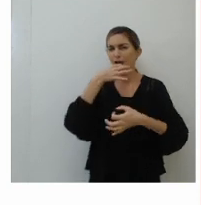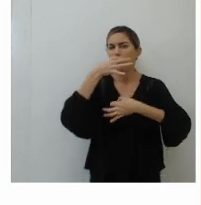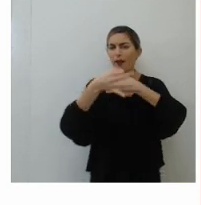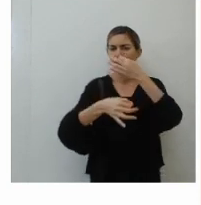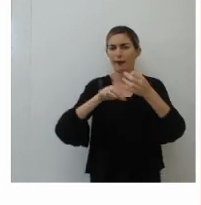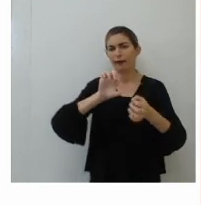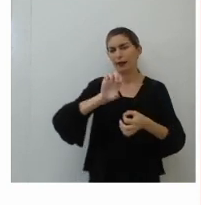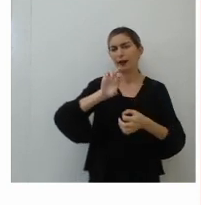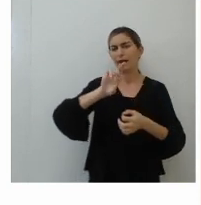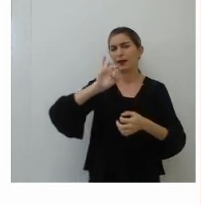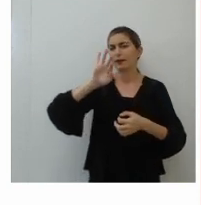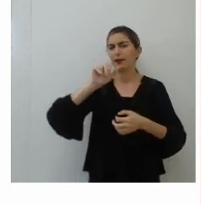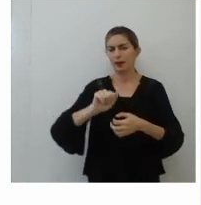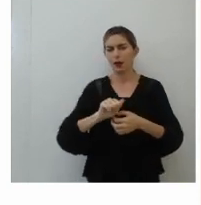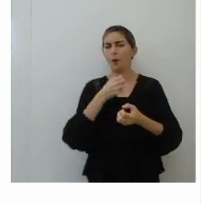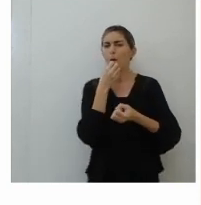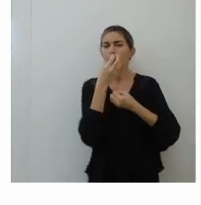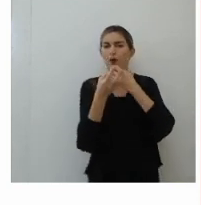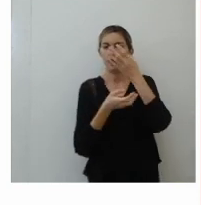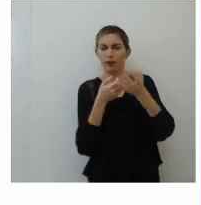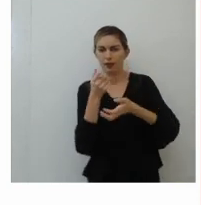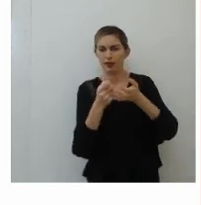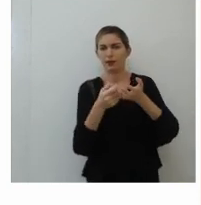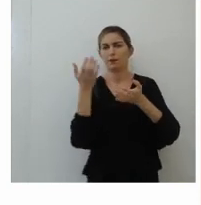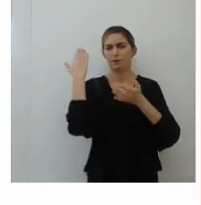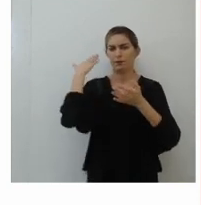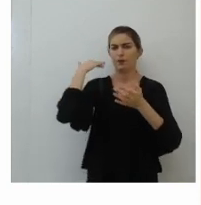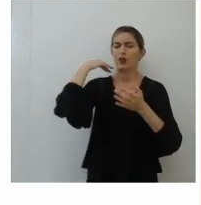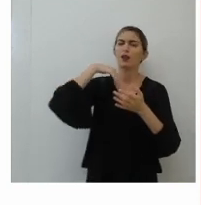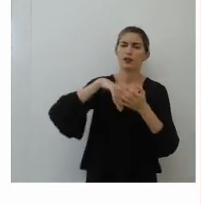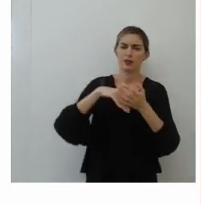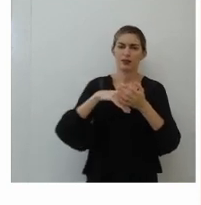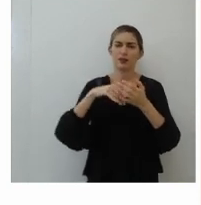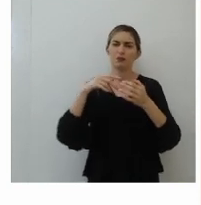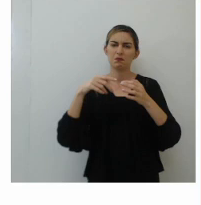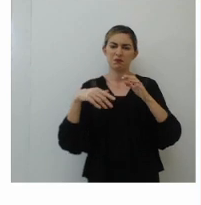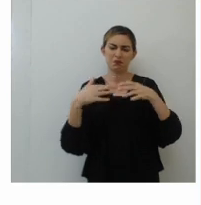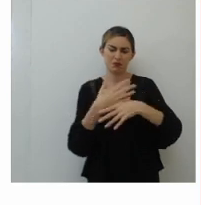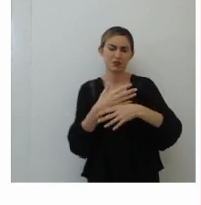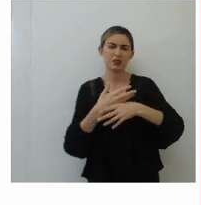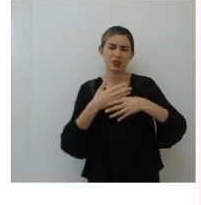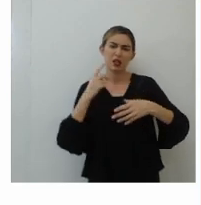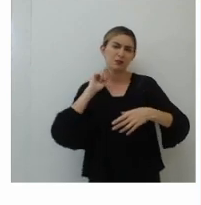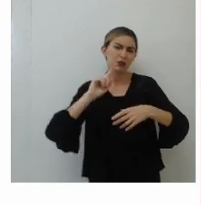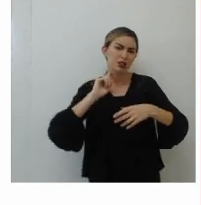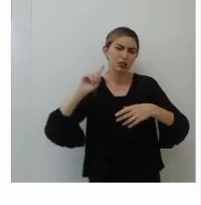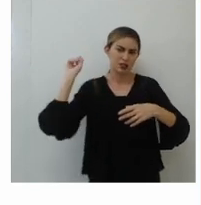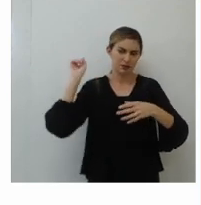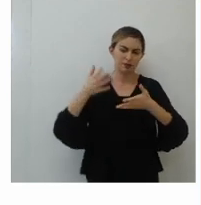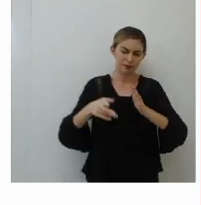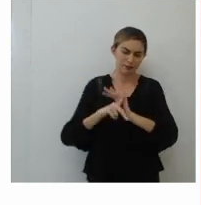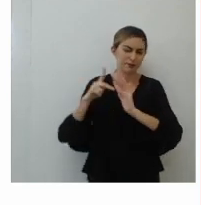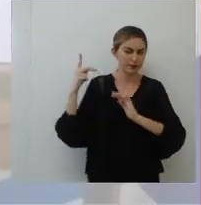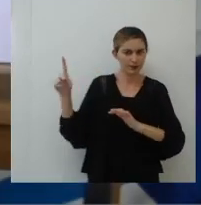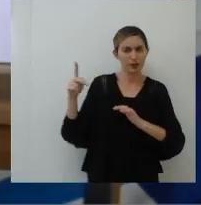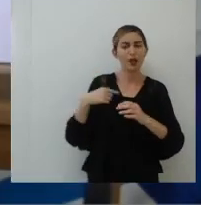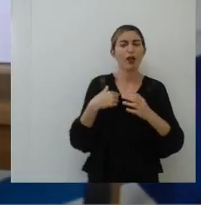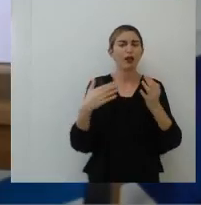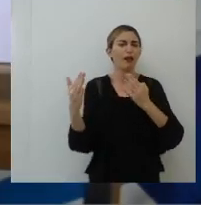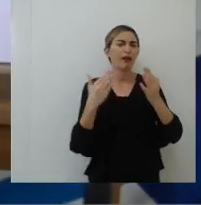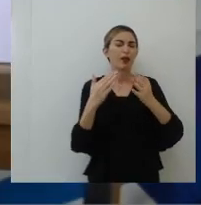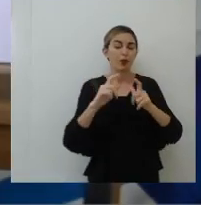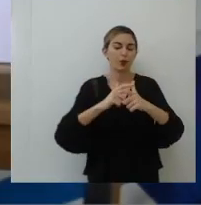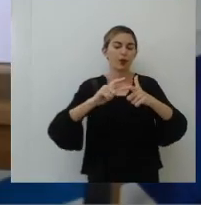crítica do poeta Carlos Drummond de Andrade, lá do modernismo, um poeta mineiro maravilhoso, em relação a quê? A